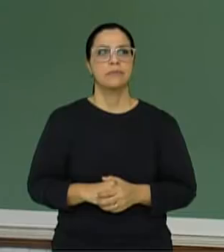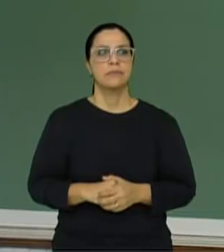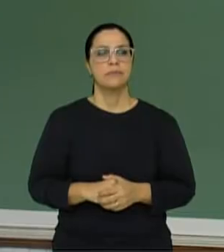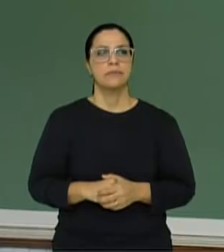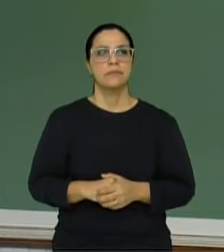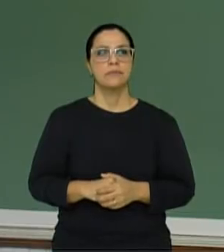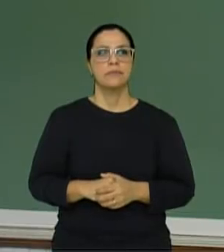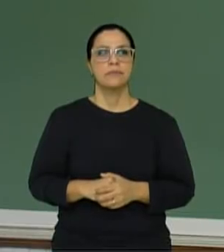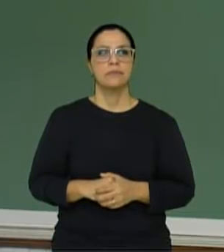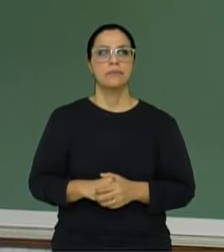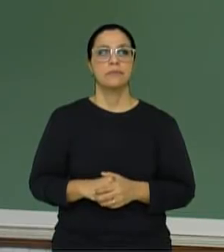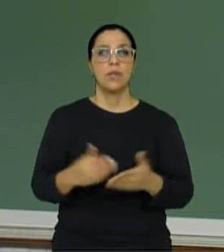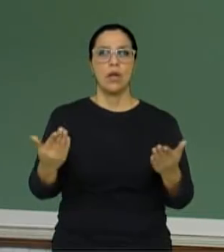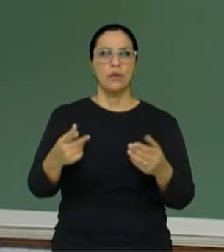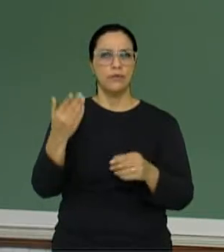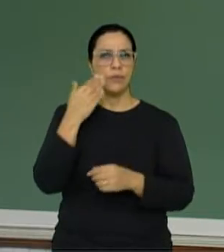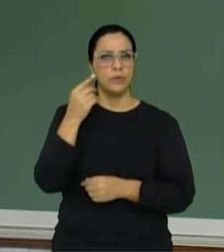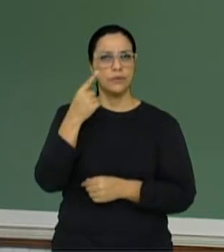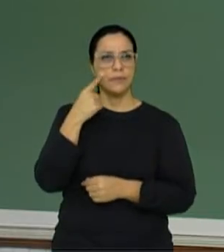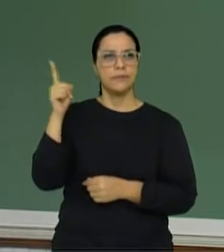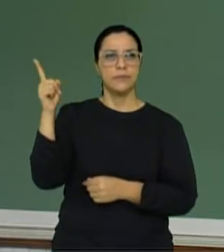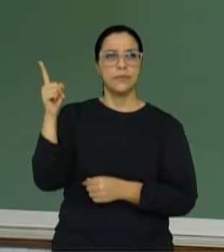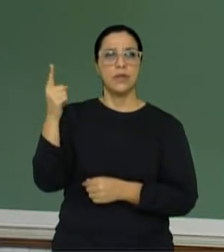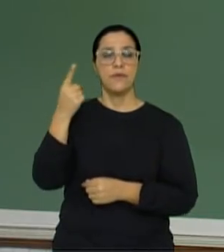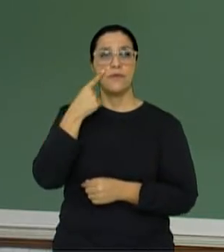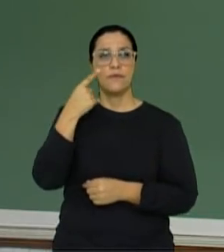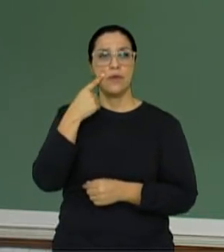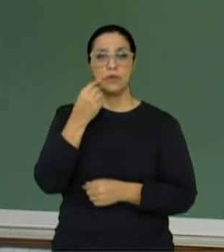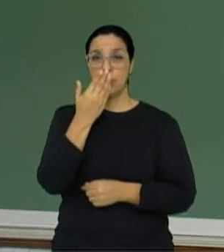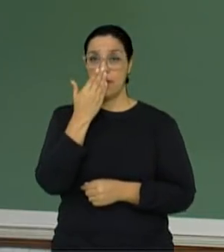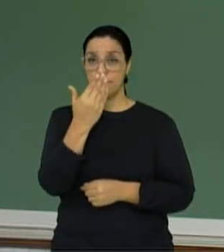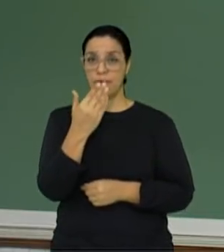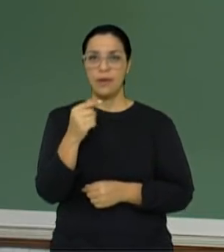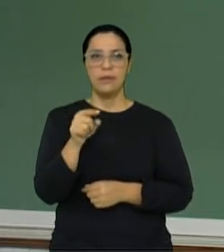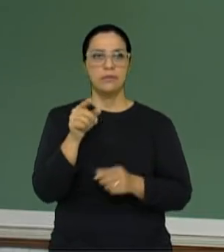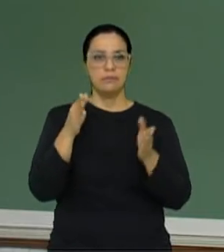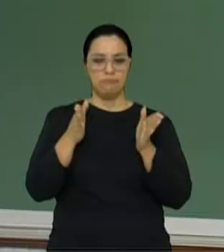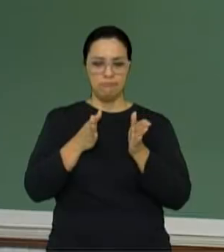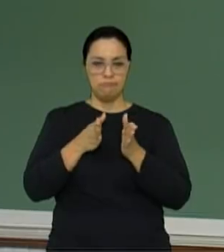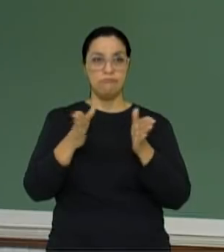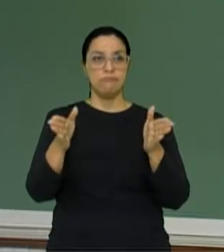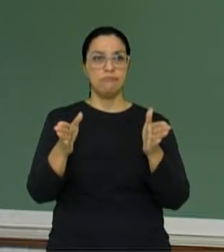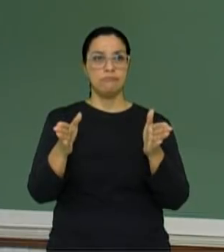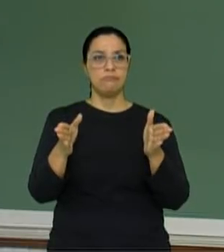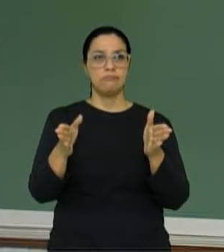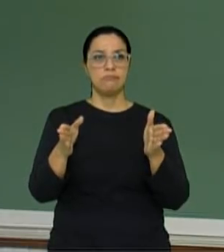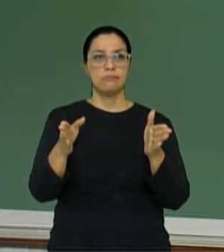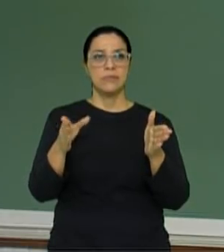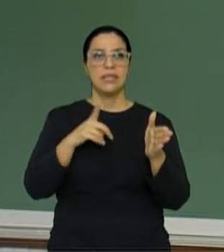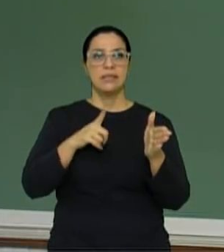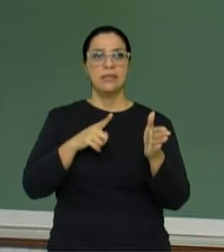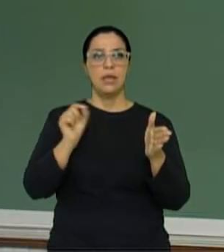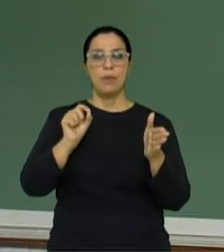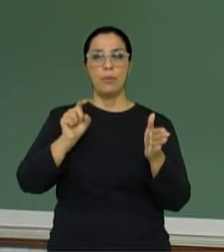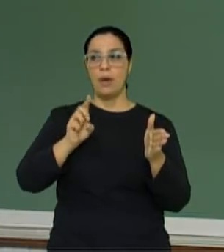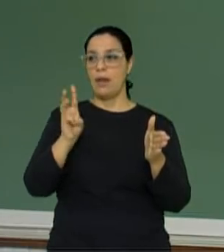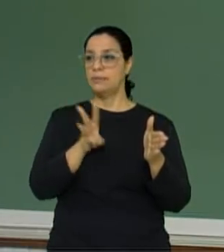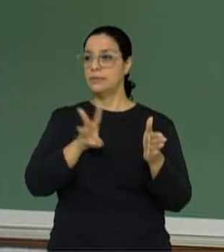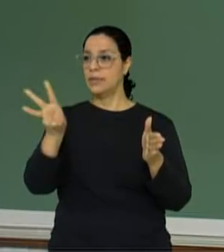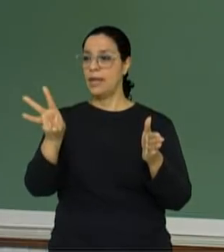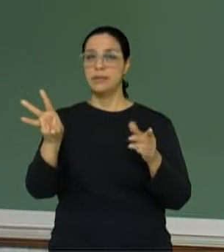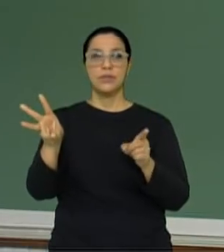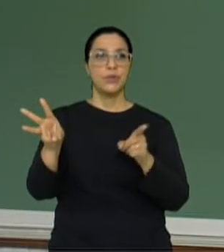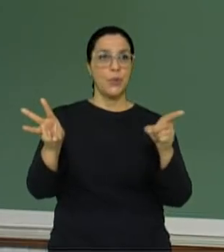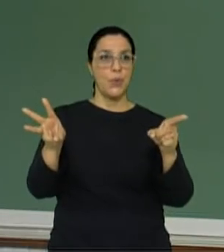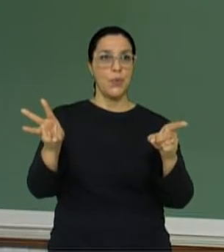Certo? Então vamos lá. Então aqui, a vista frontal aqui vai me dar essa projeção lá,